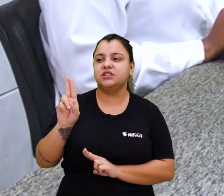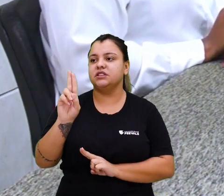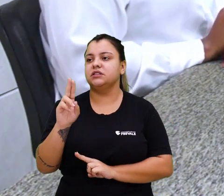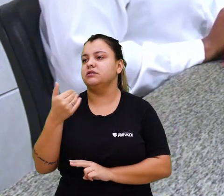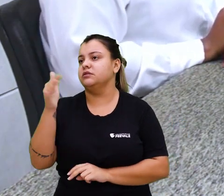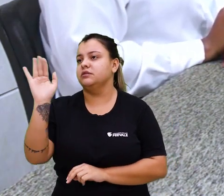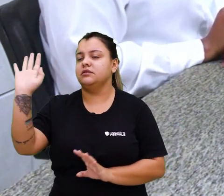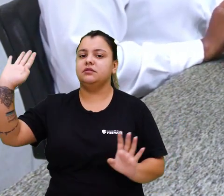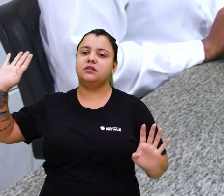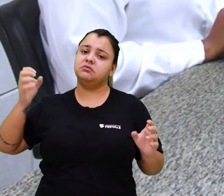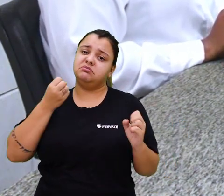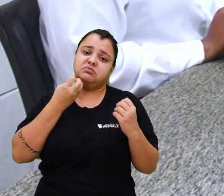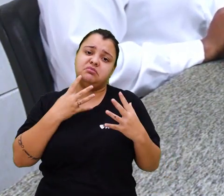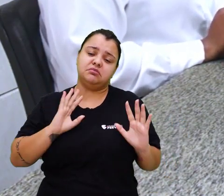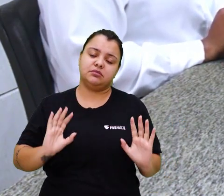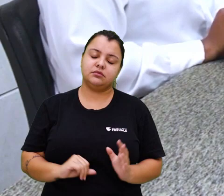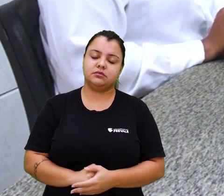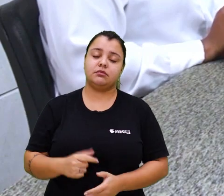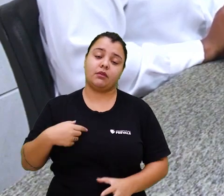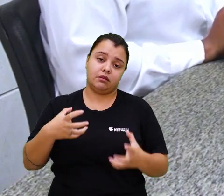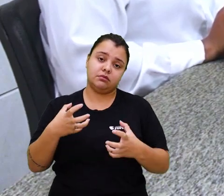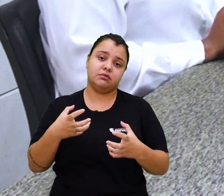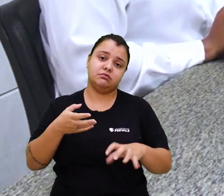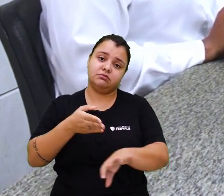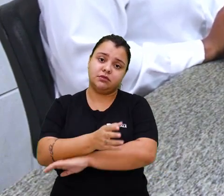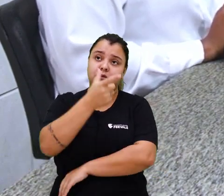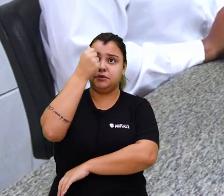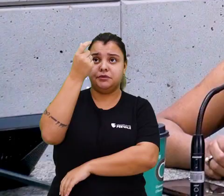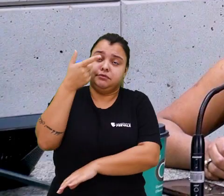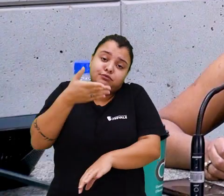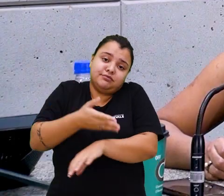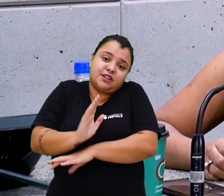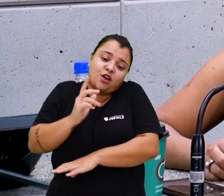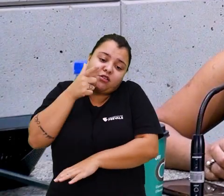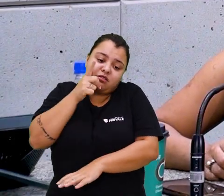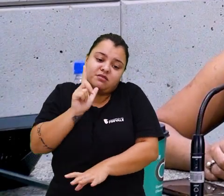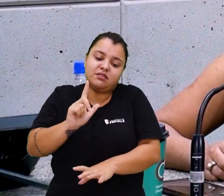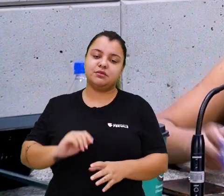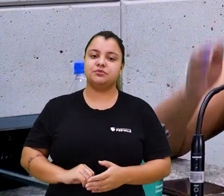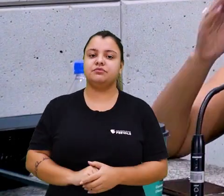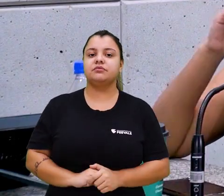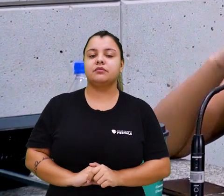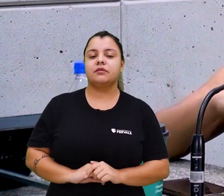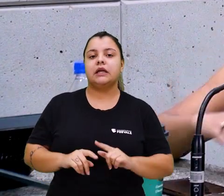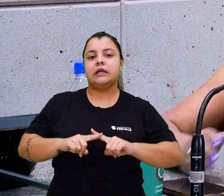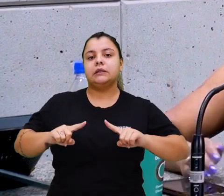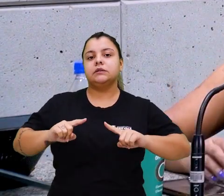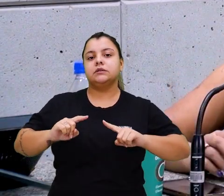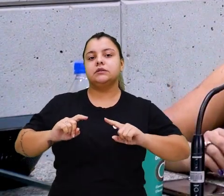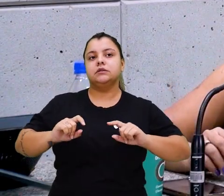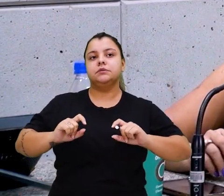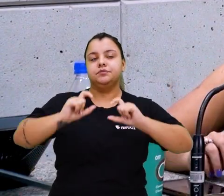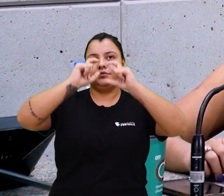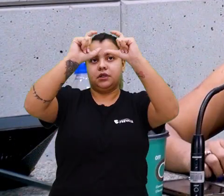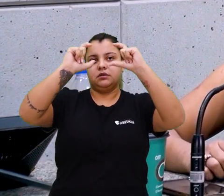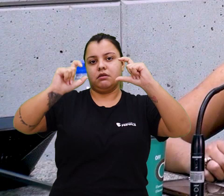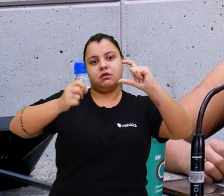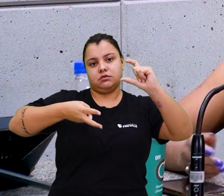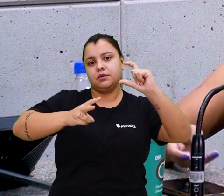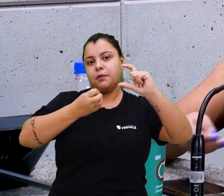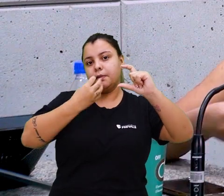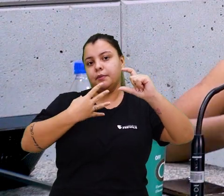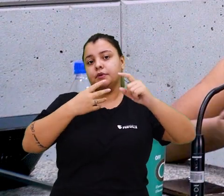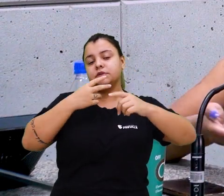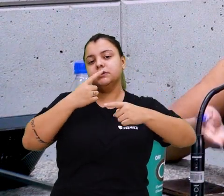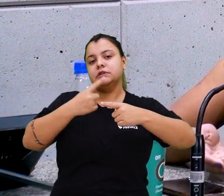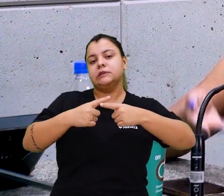unicos Então tá tudo certo eu queria entrar numa universidade entrei cer legal mas as minhas colocações também sempre foram muito boas